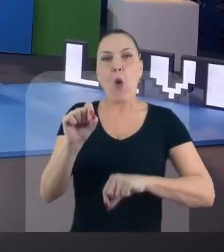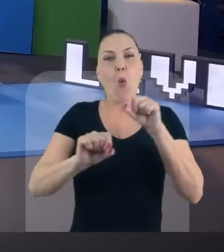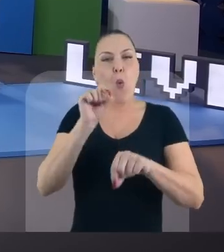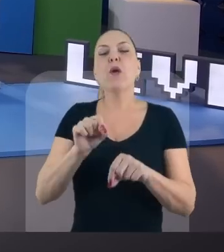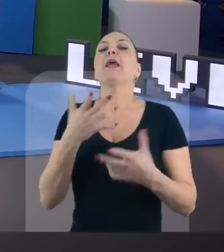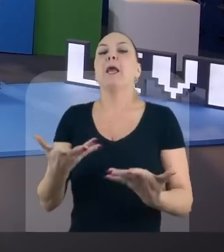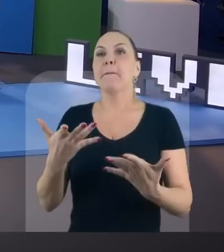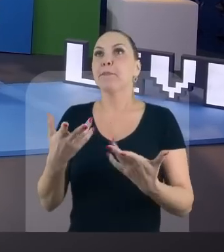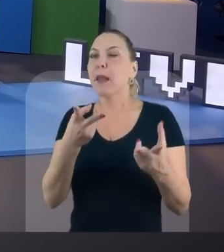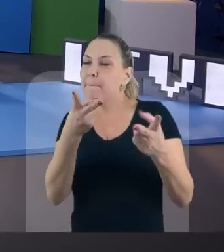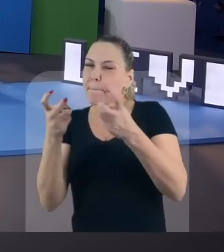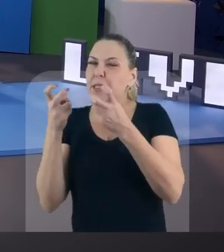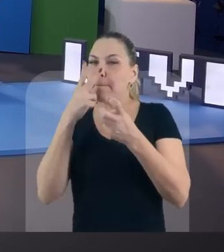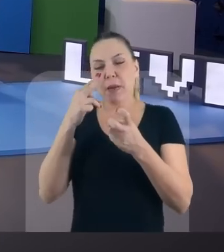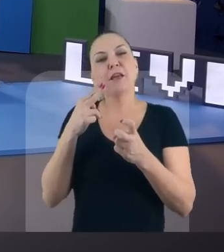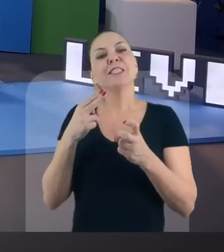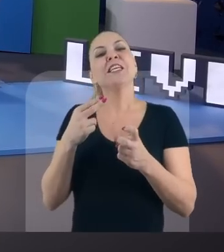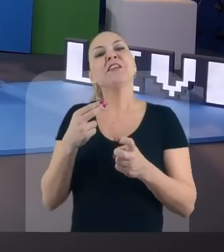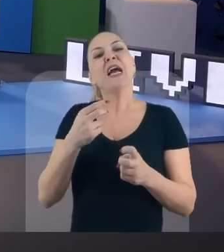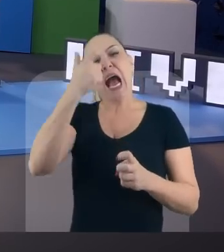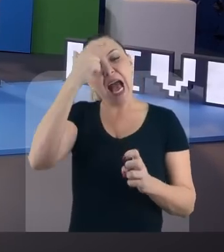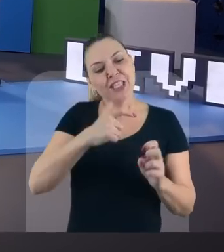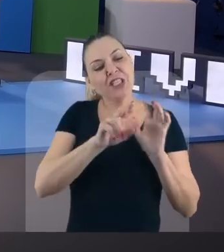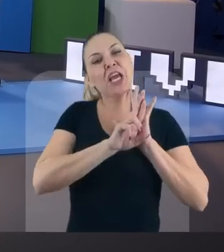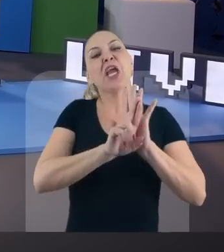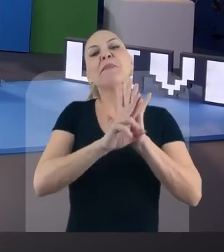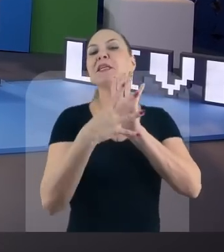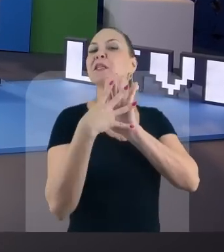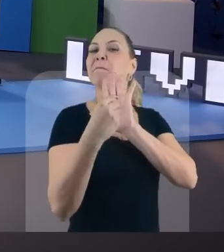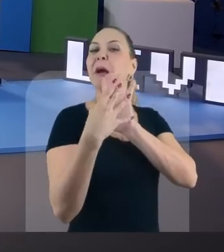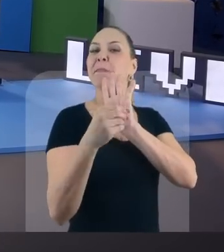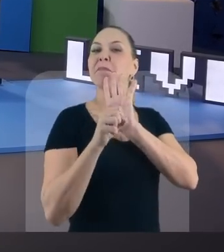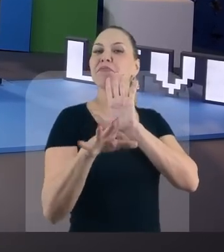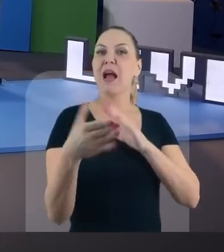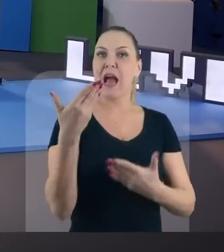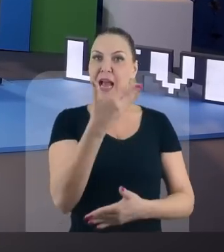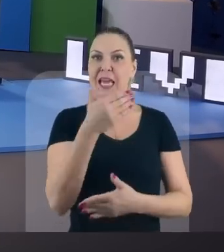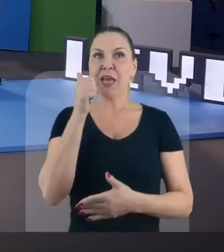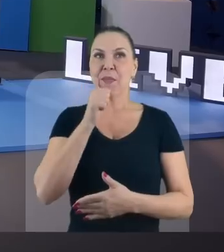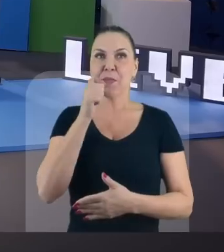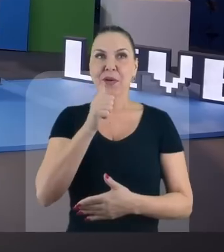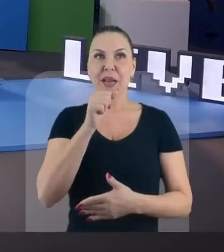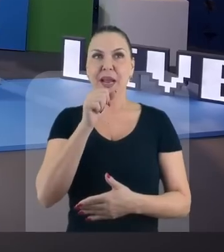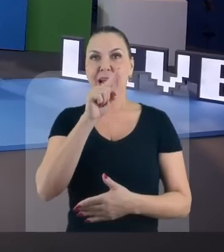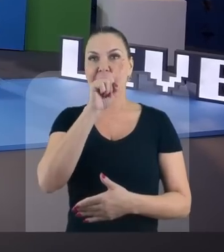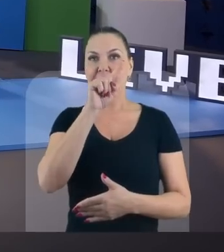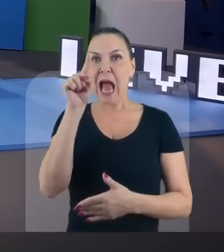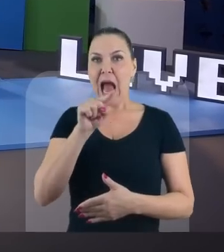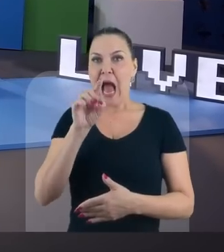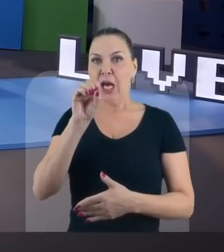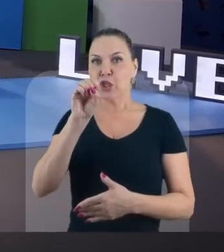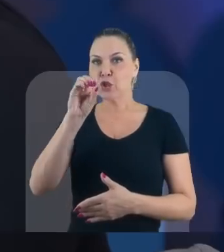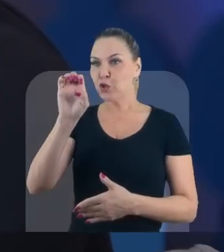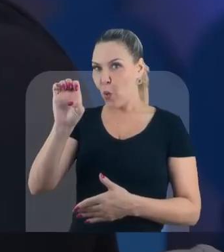percebe, a gente é um ente que está influenciando outras pessoas. Está aqui a Zoe, né, que não sei como chegou na parte